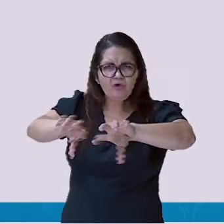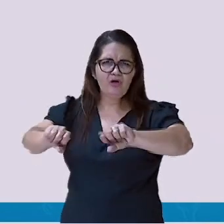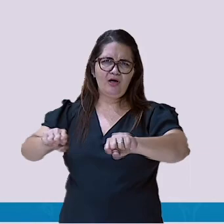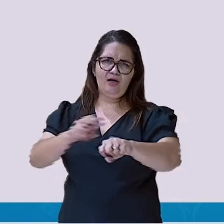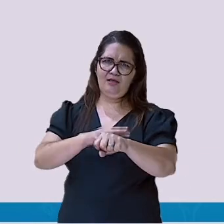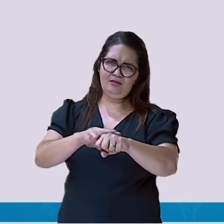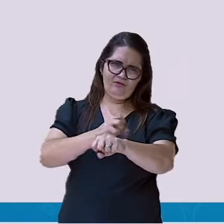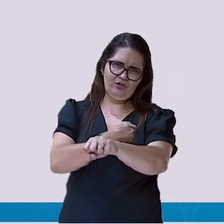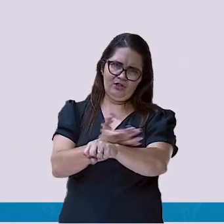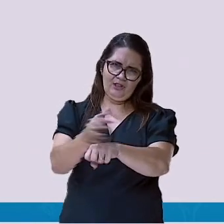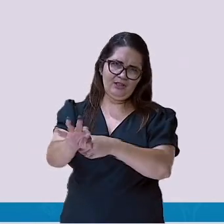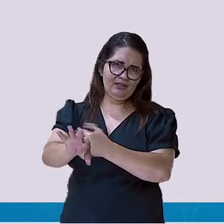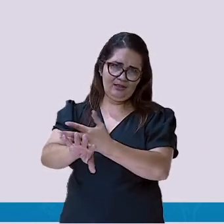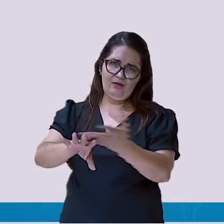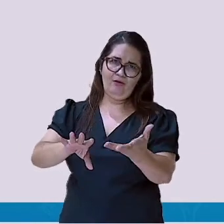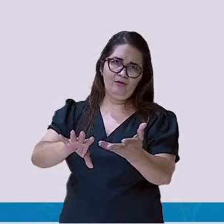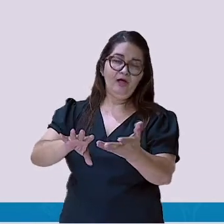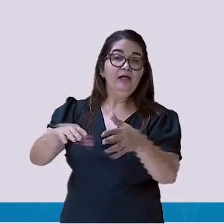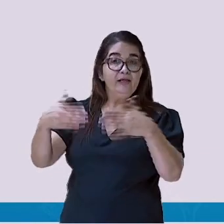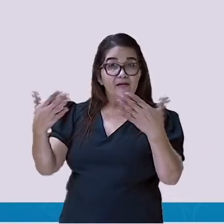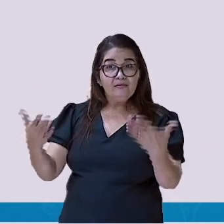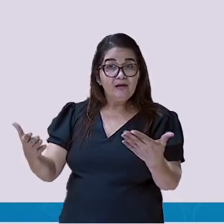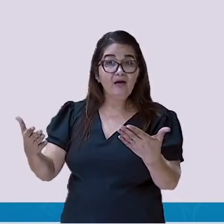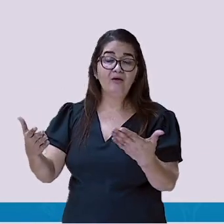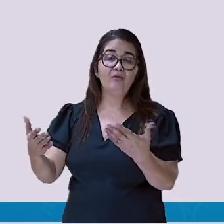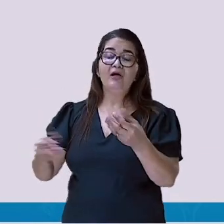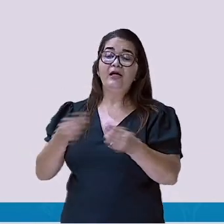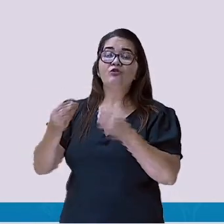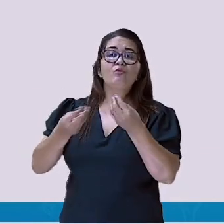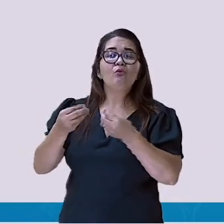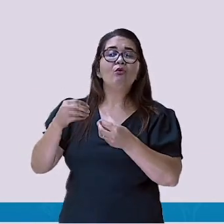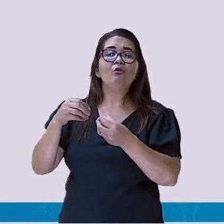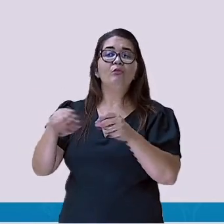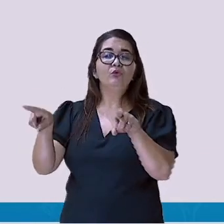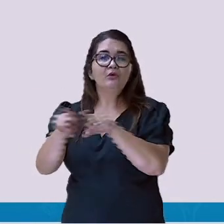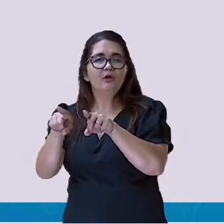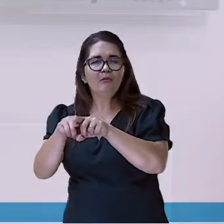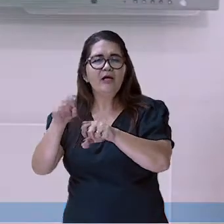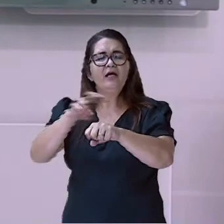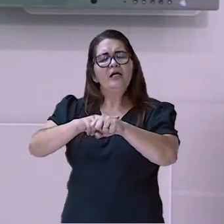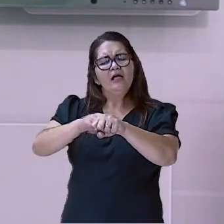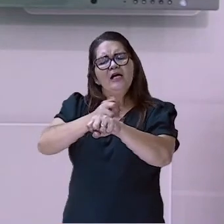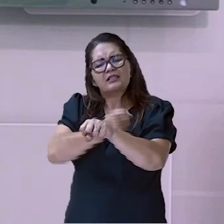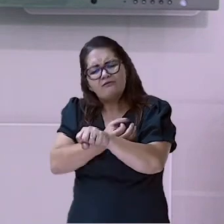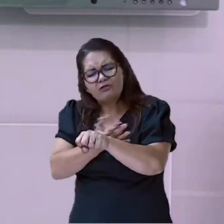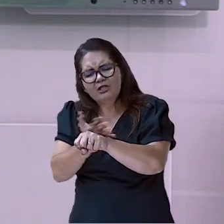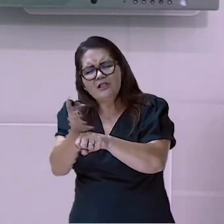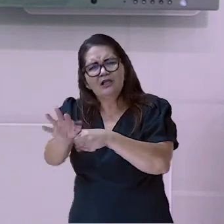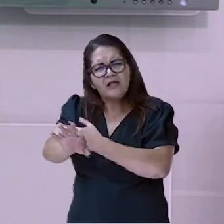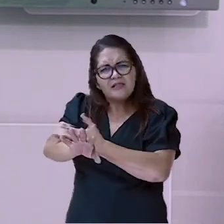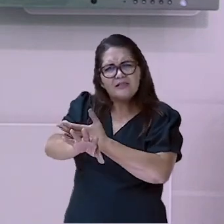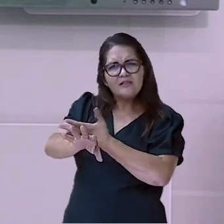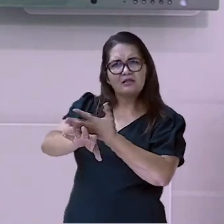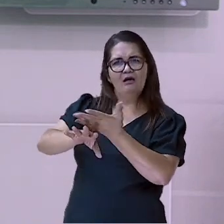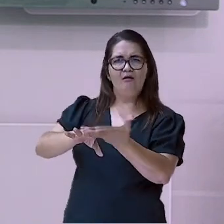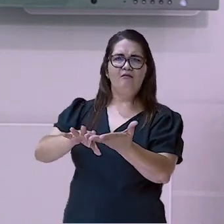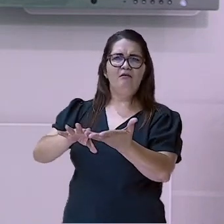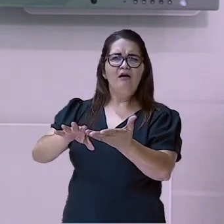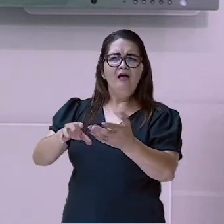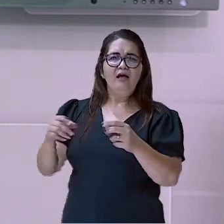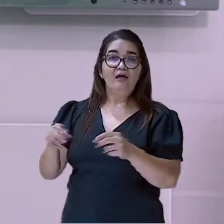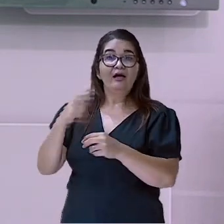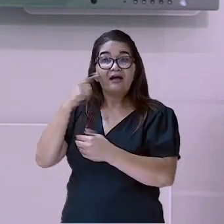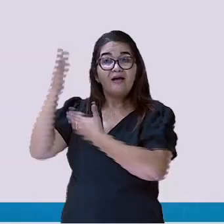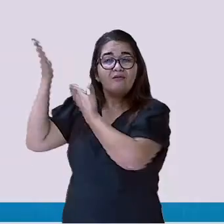vegetações. Essa vegetação é uma vegetação explorada de uma forma onde se retira, por exemplo, olha lá, as